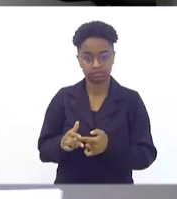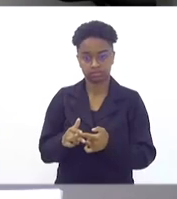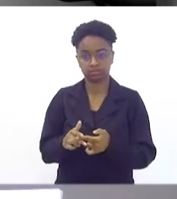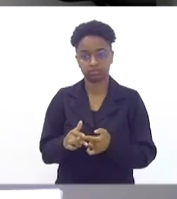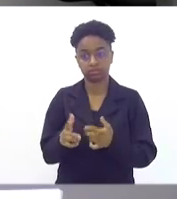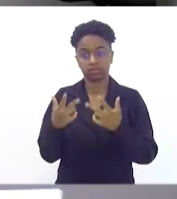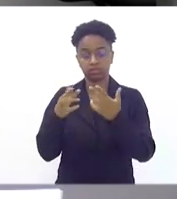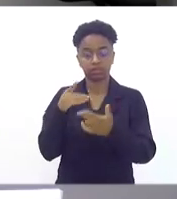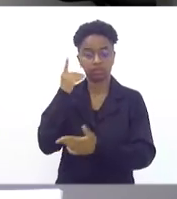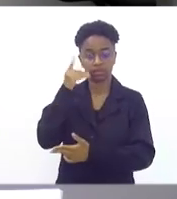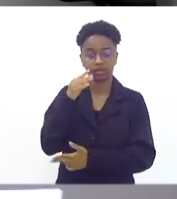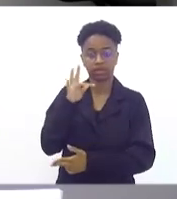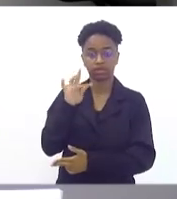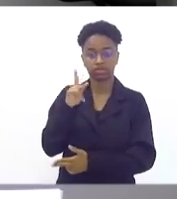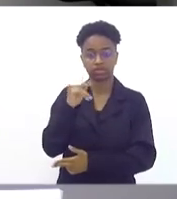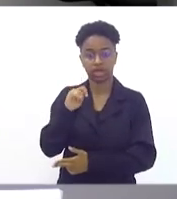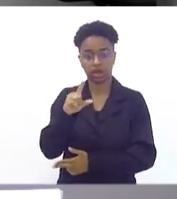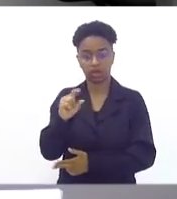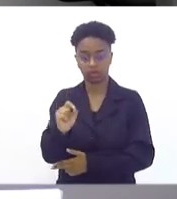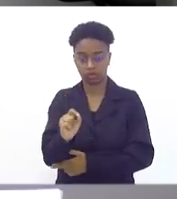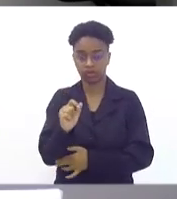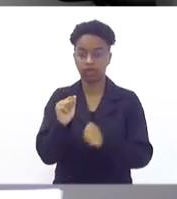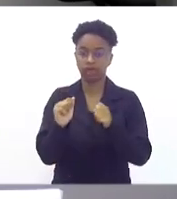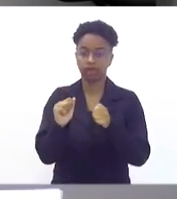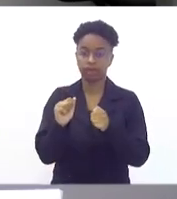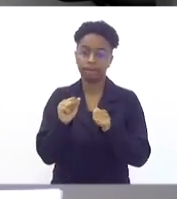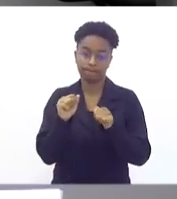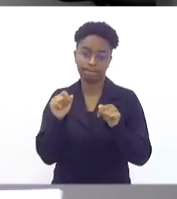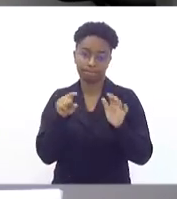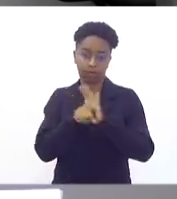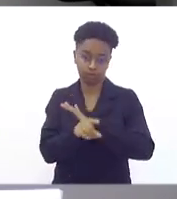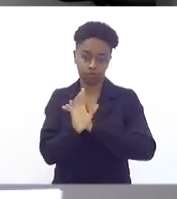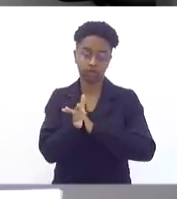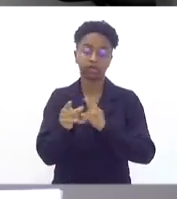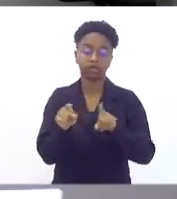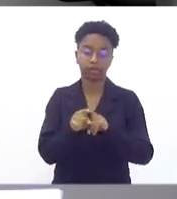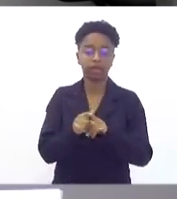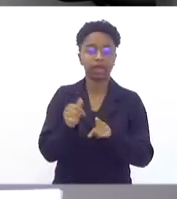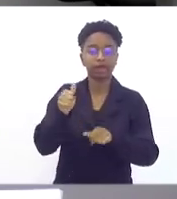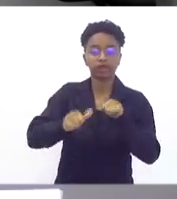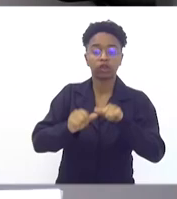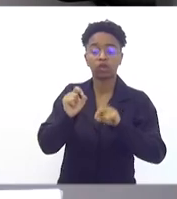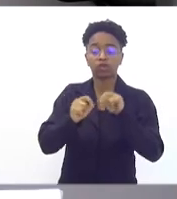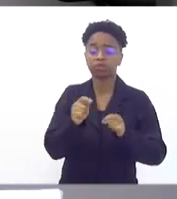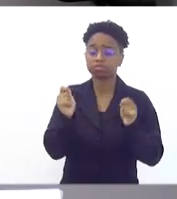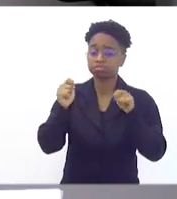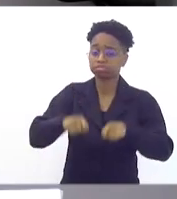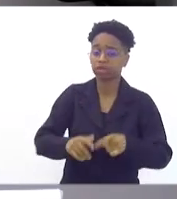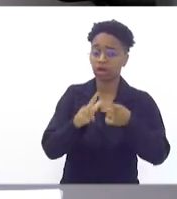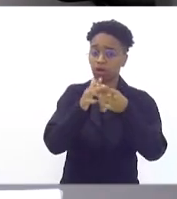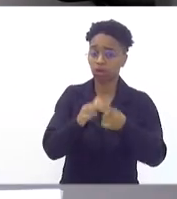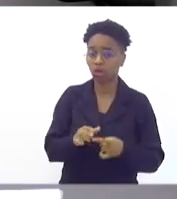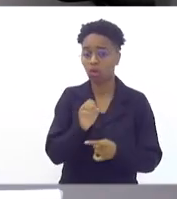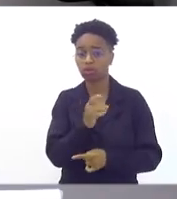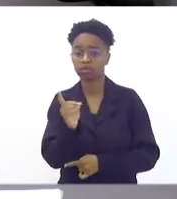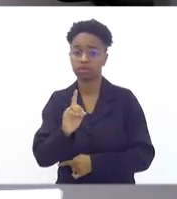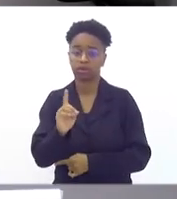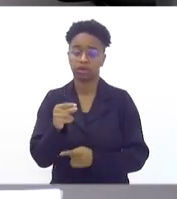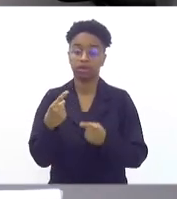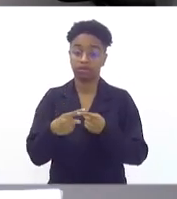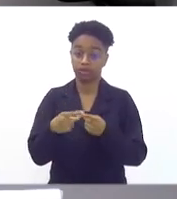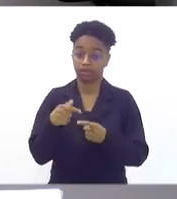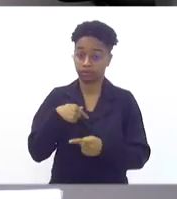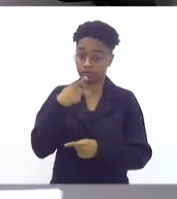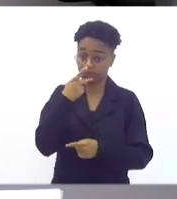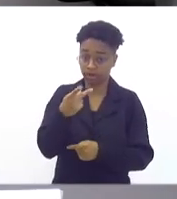Deputado Thiago Rangel fez esse esse levantamento a gente já está verificando o que que é possível ser aprimorado porque é como